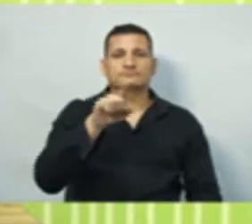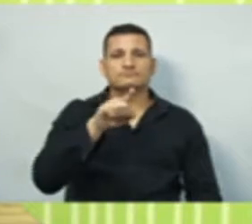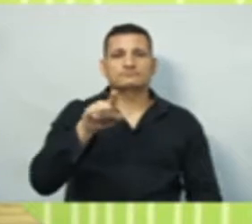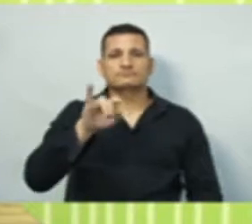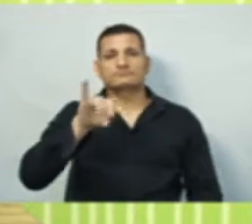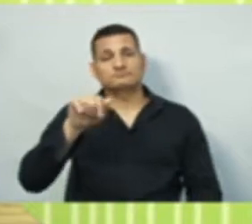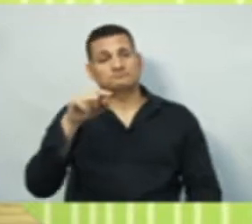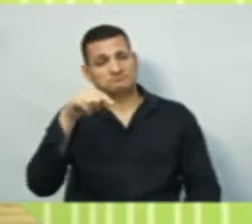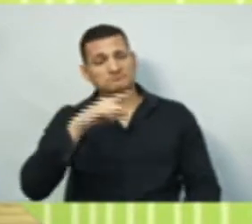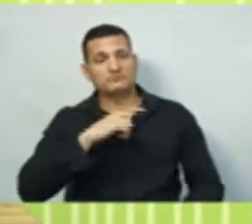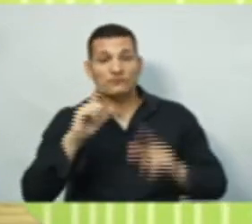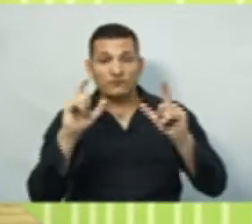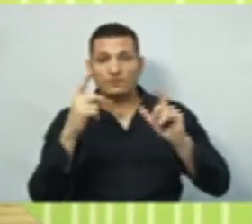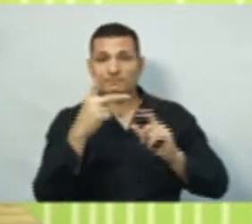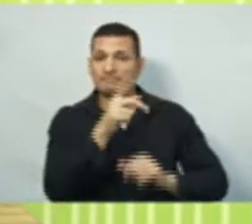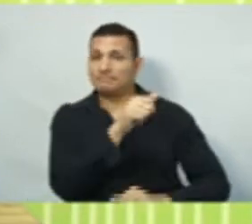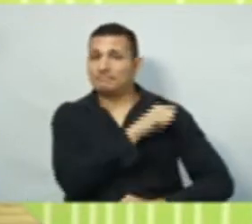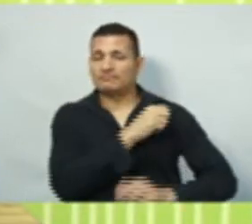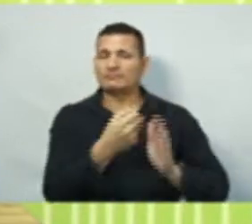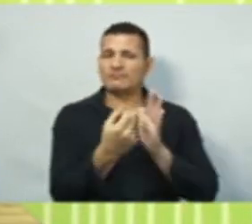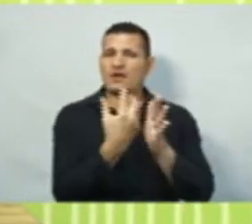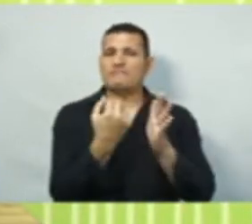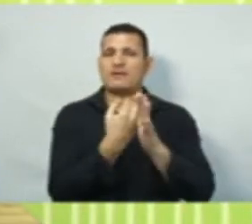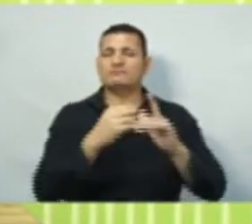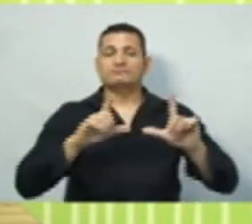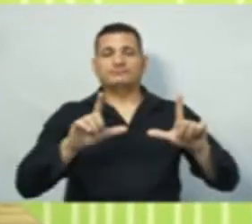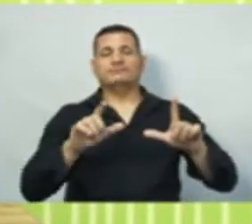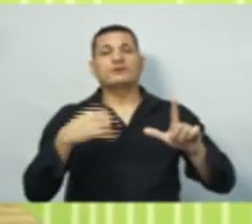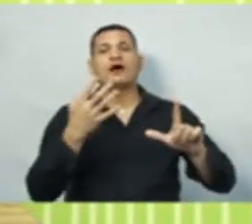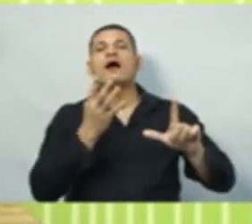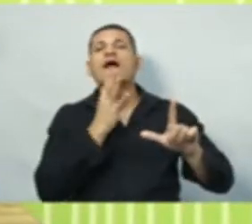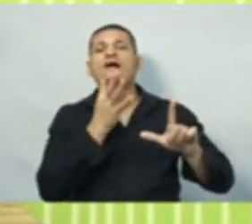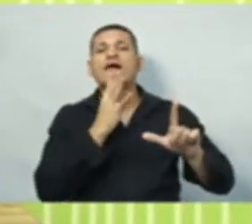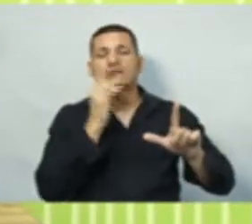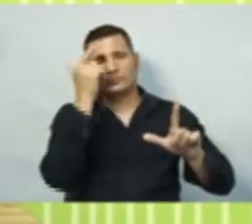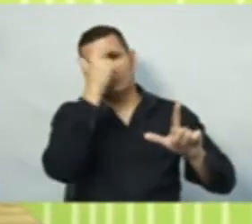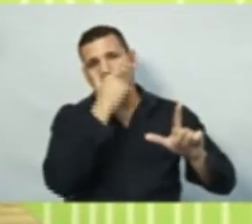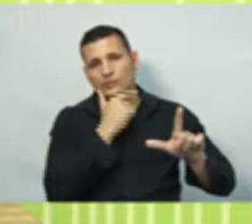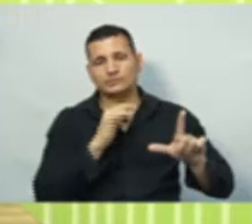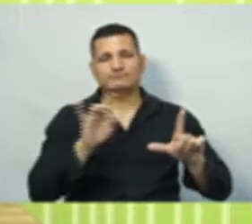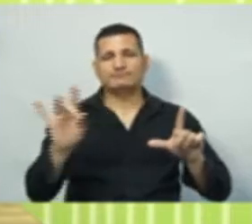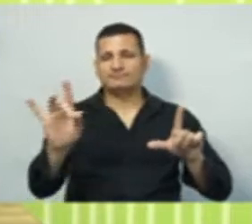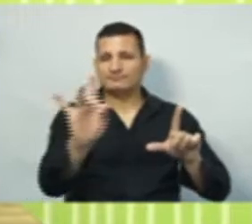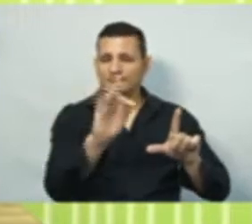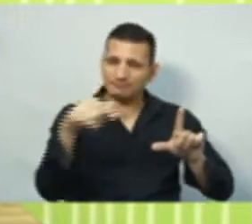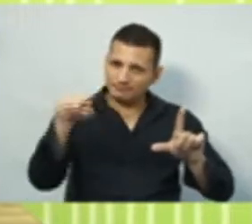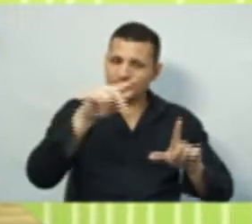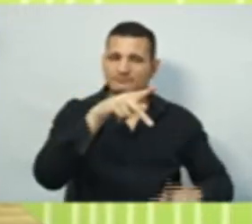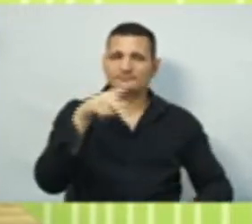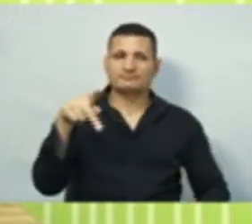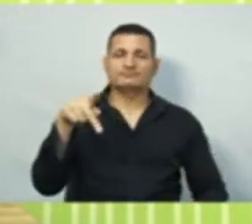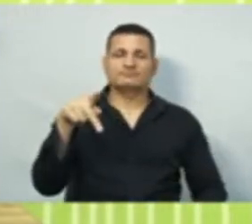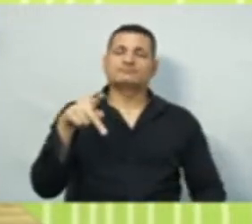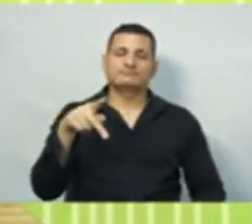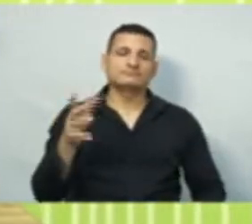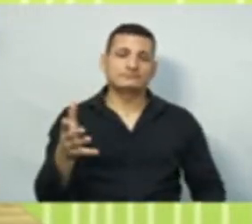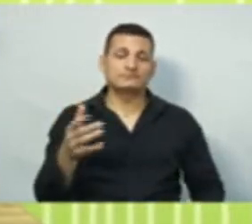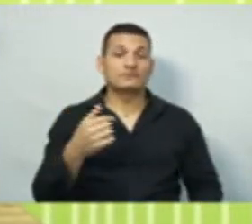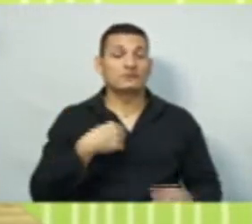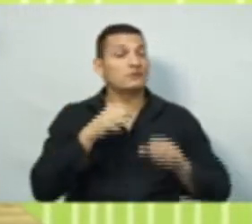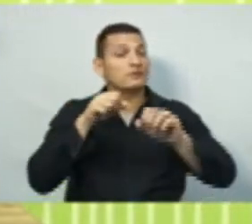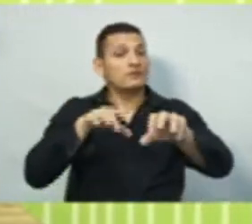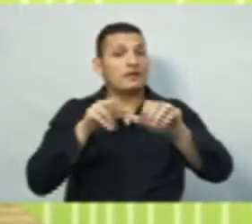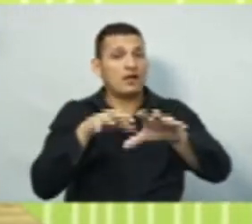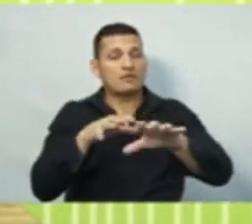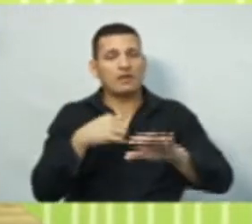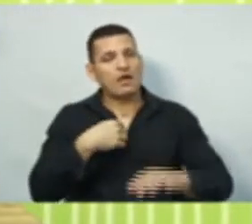alunos dela. Então eu já conheço a carinha de todos os alunos da professora Nílzia. E quando eu estou dando aula, aqueles que eu